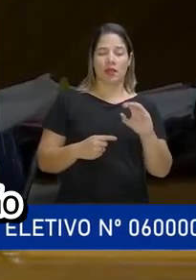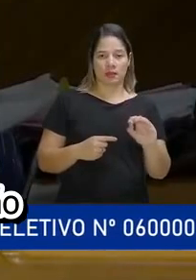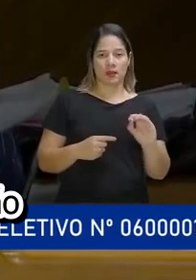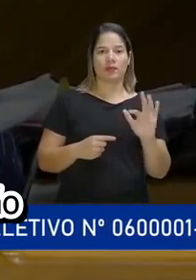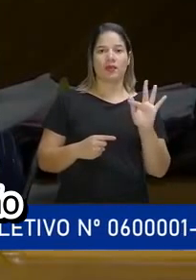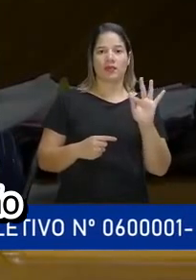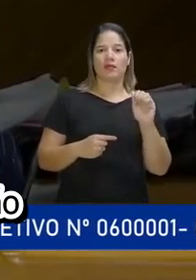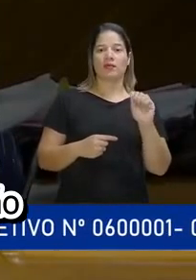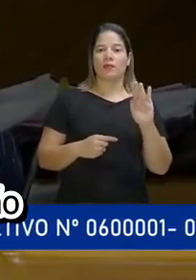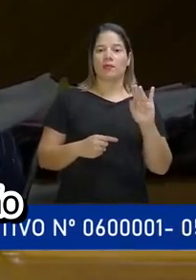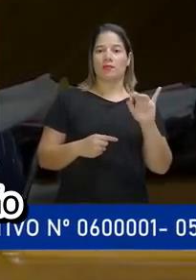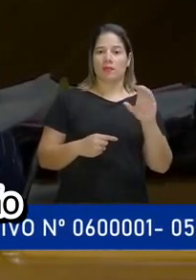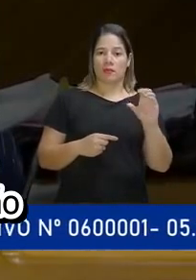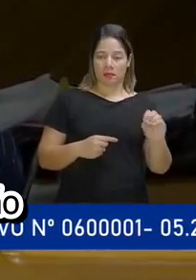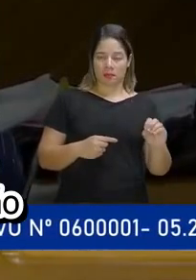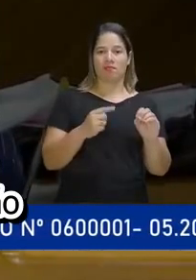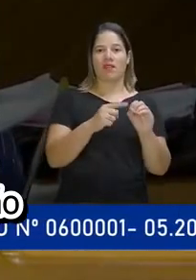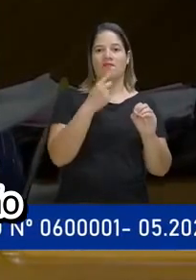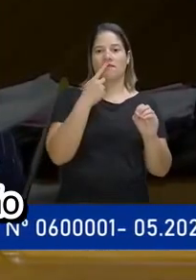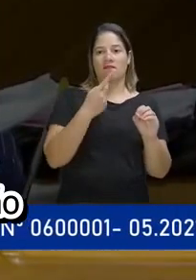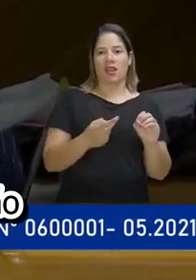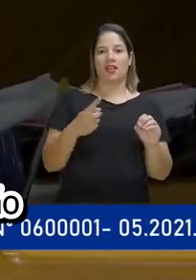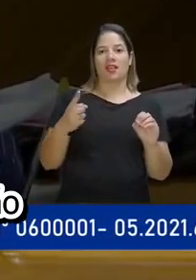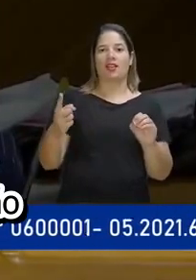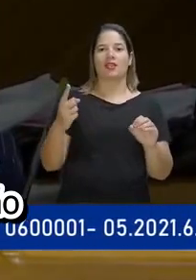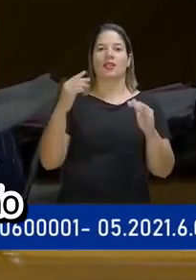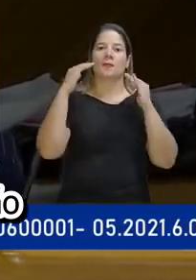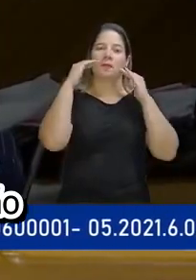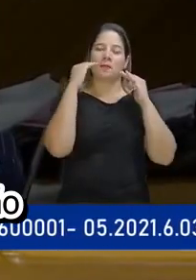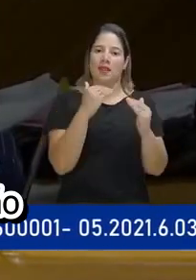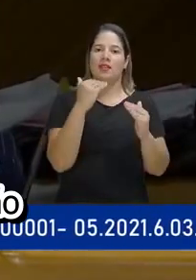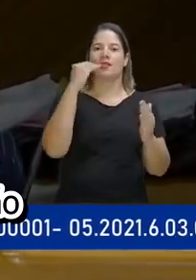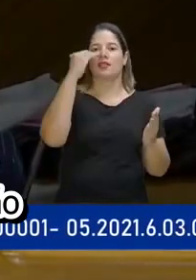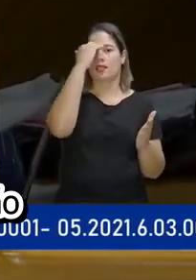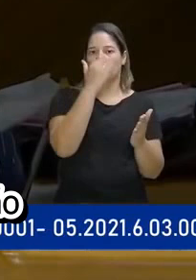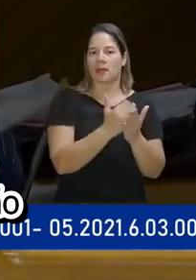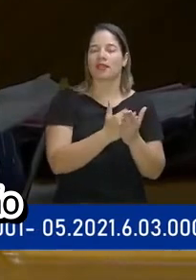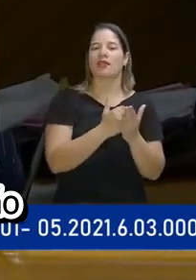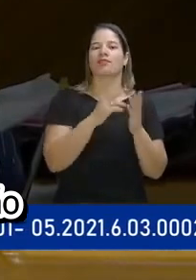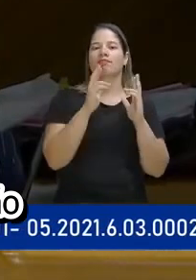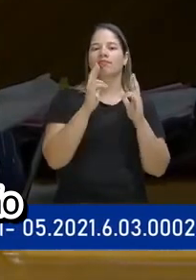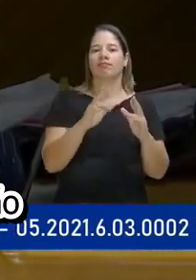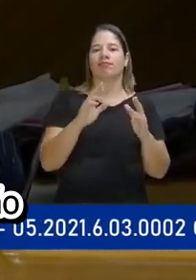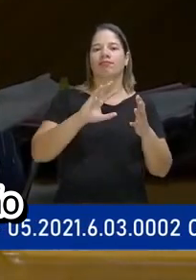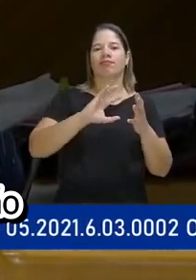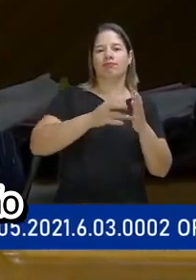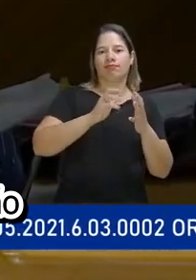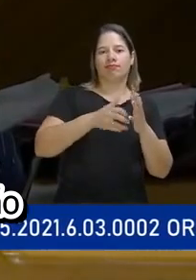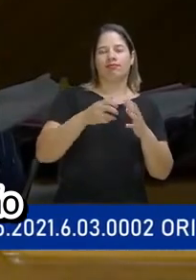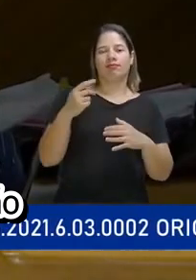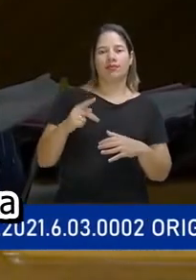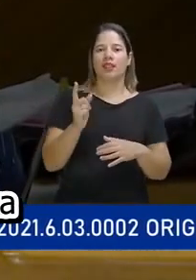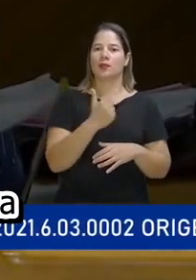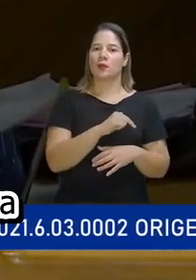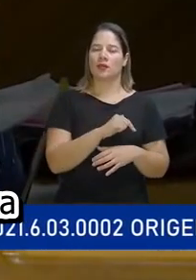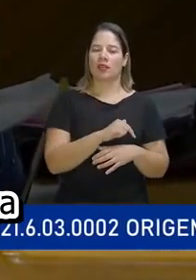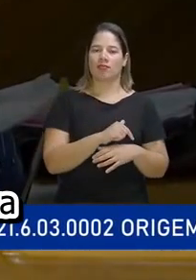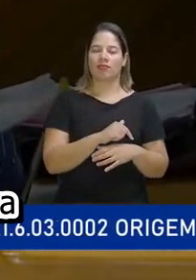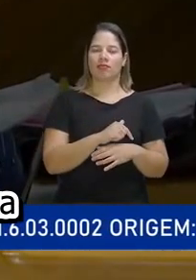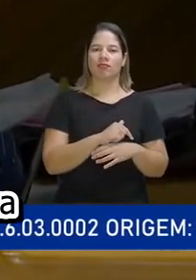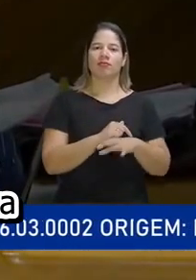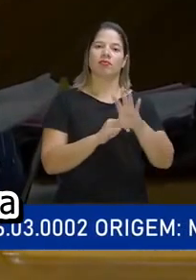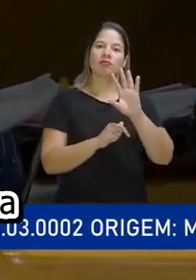partidária. Eu rejeito também a alegação desta inadequação da via eleita, suscitada por